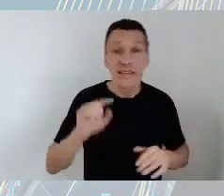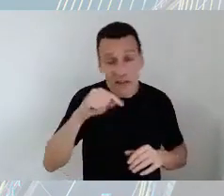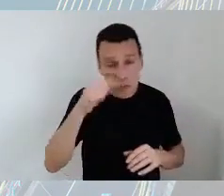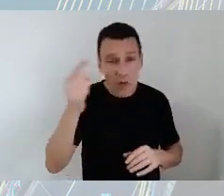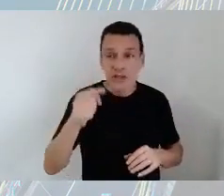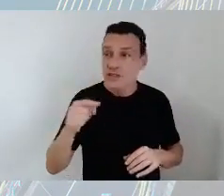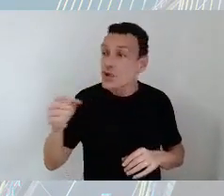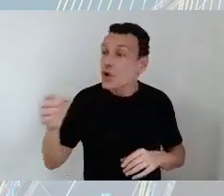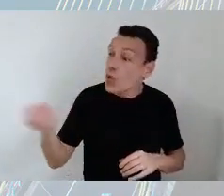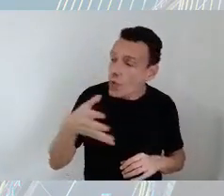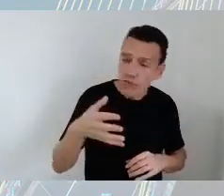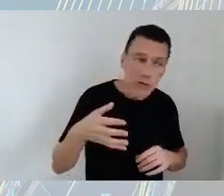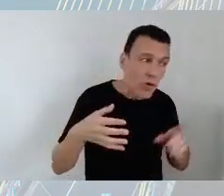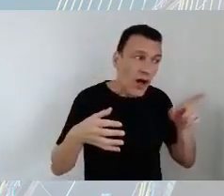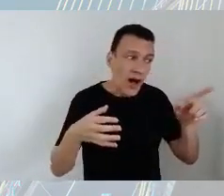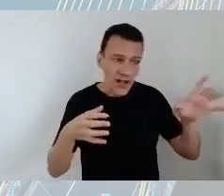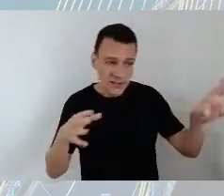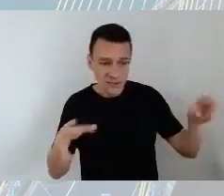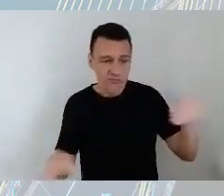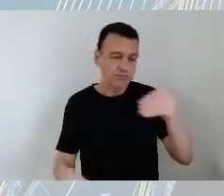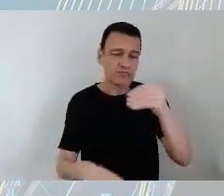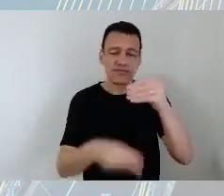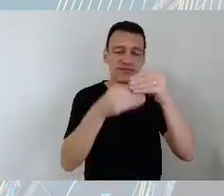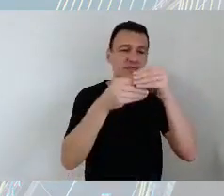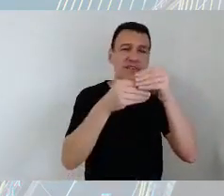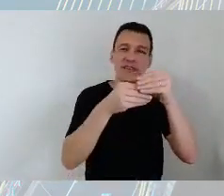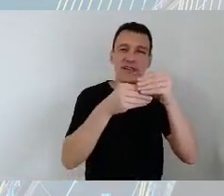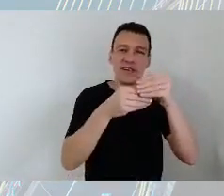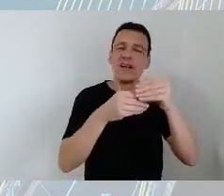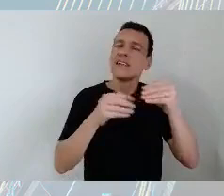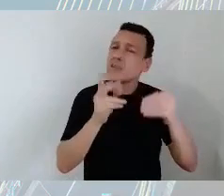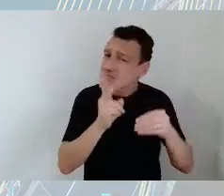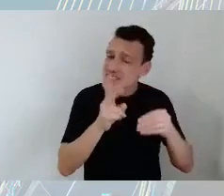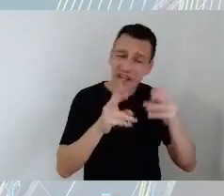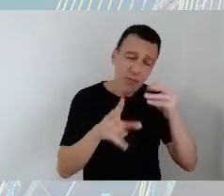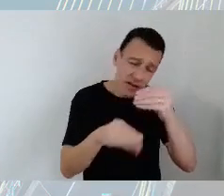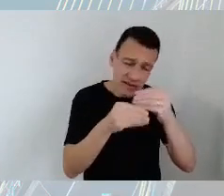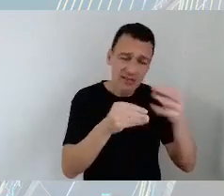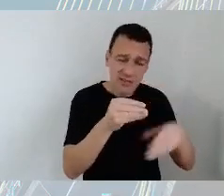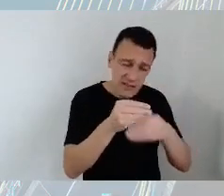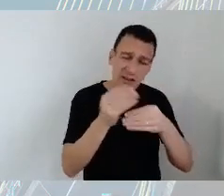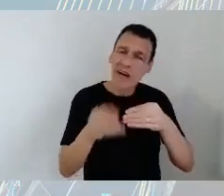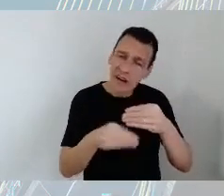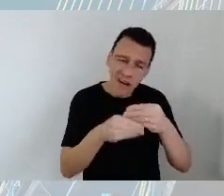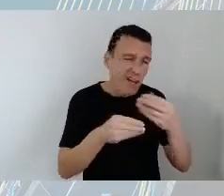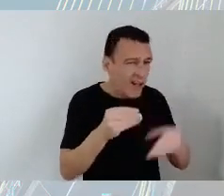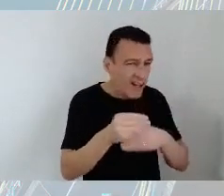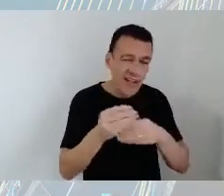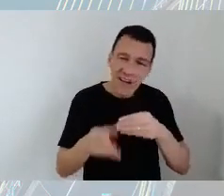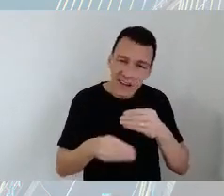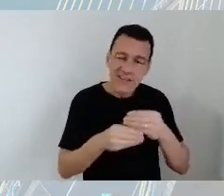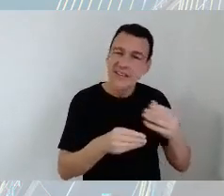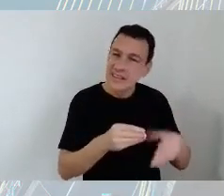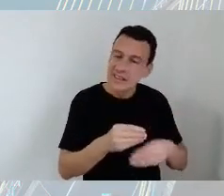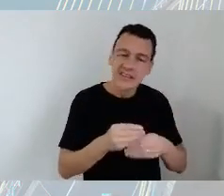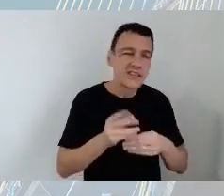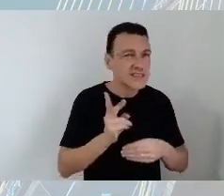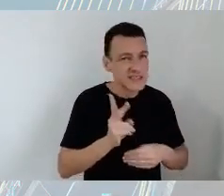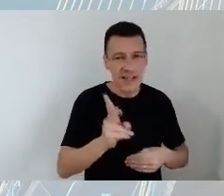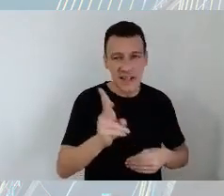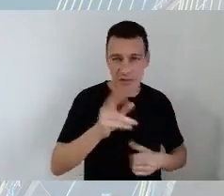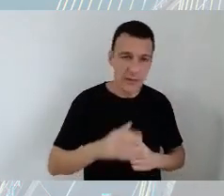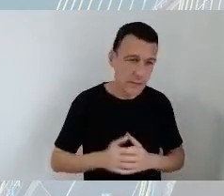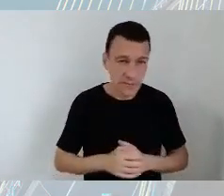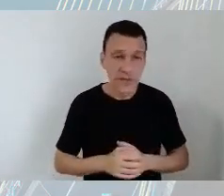sempre vou estar adicionando. Quais são os problemas aqui que acontecem? Tá? Primeiro problema, eu não sei quanto tempo que eu